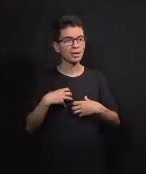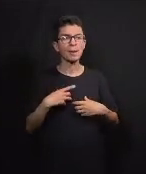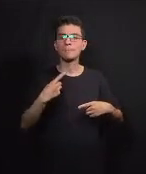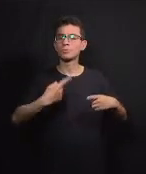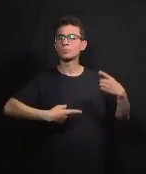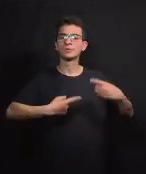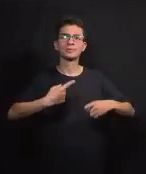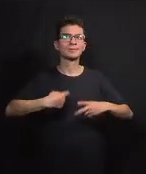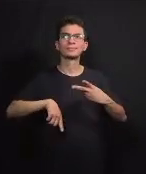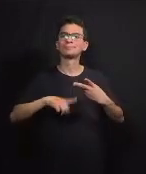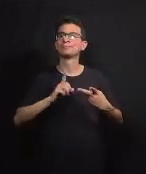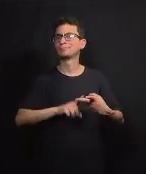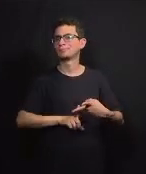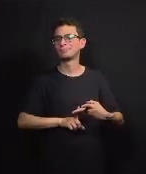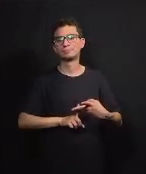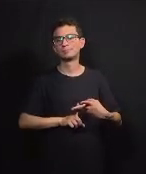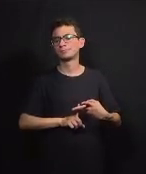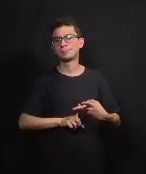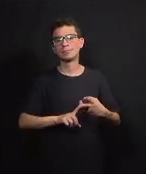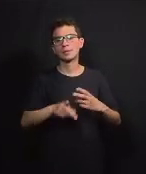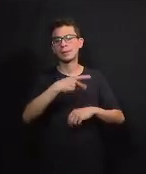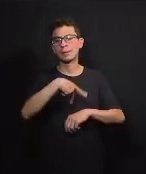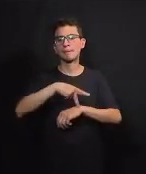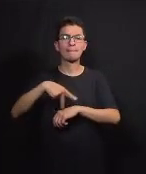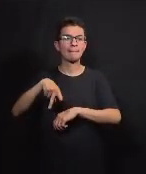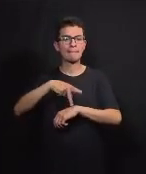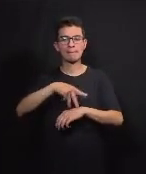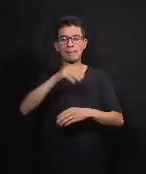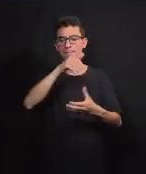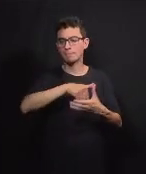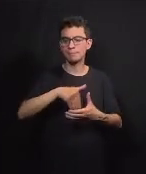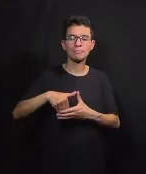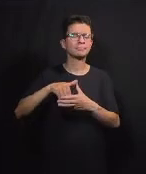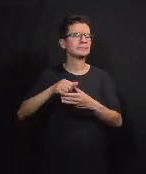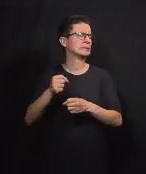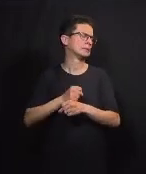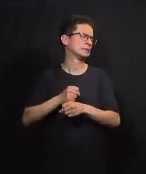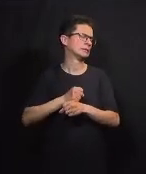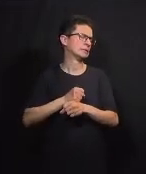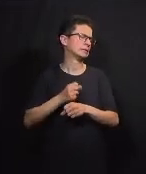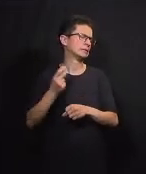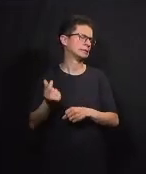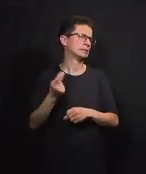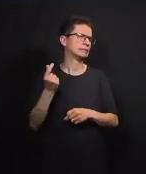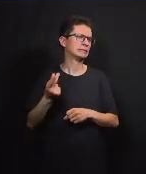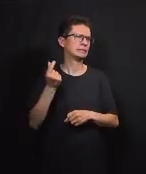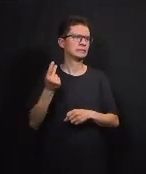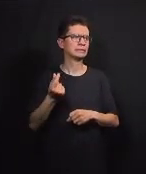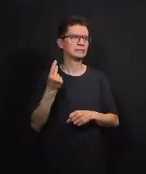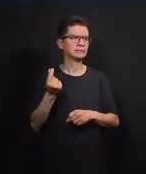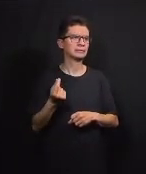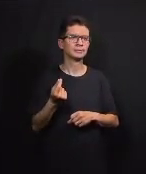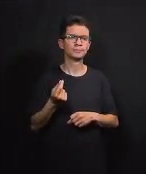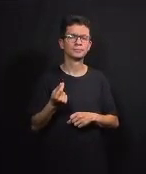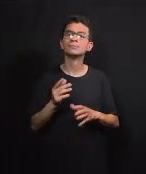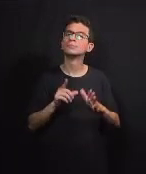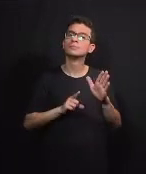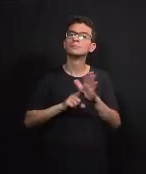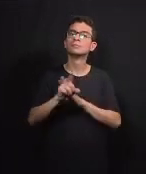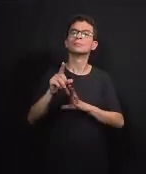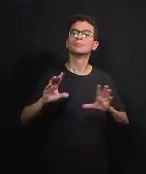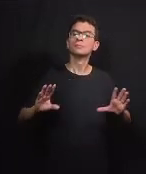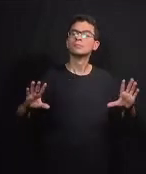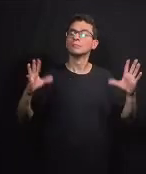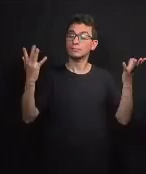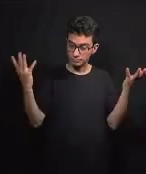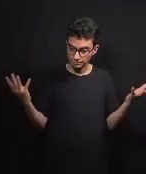político dos países democráticos há muito tempo, né? Mas o que aconteceu para que